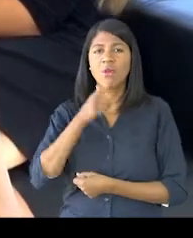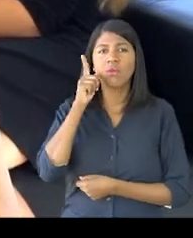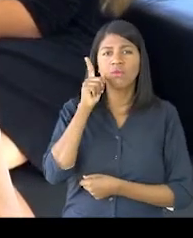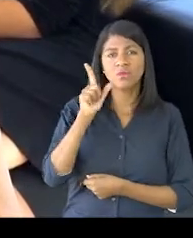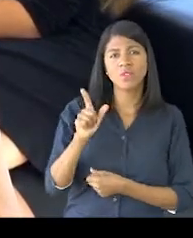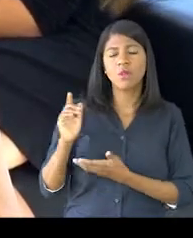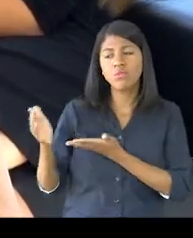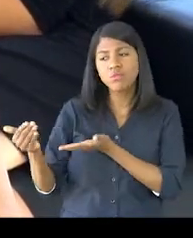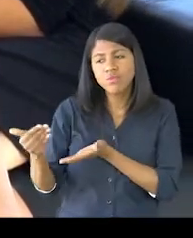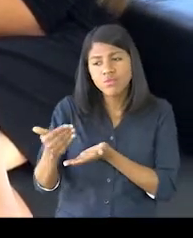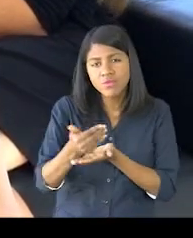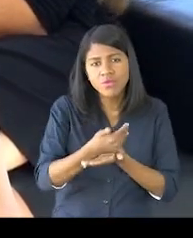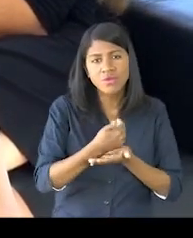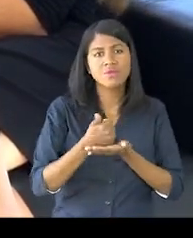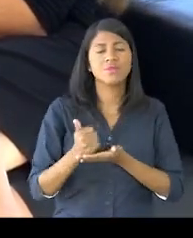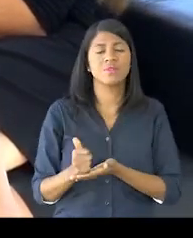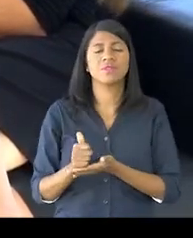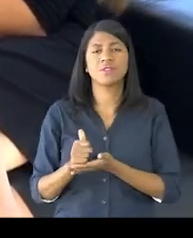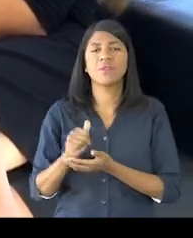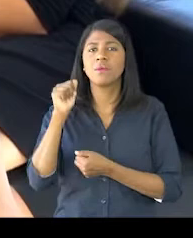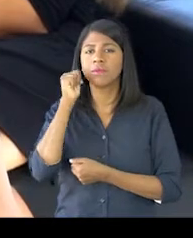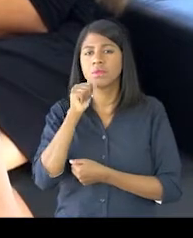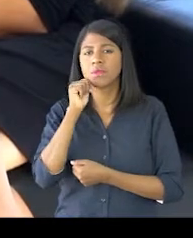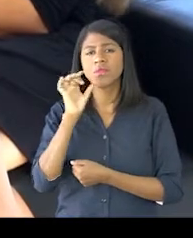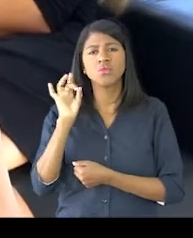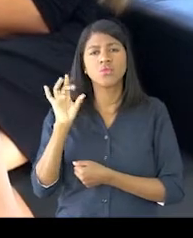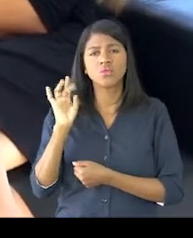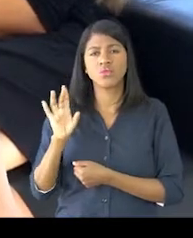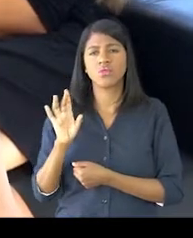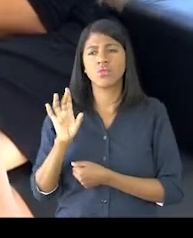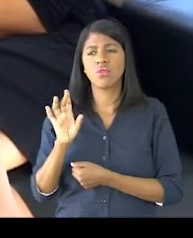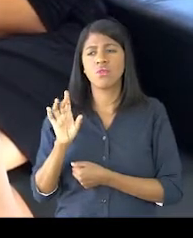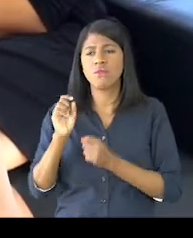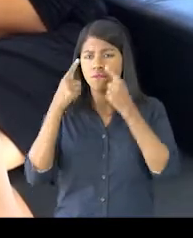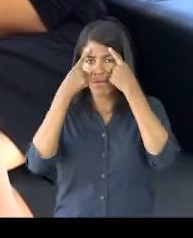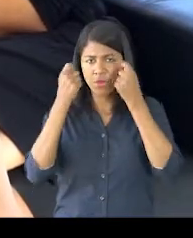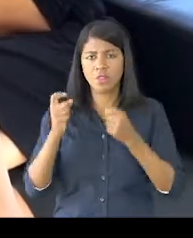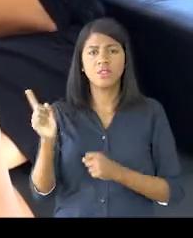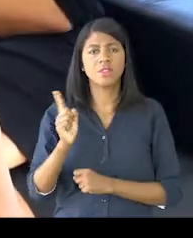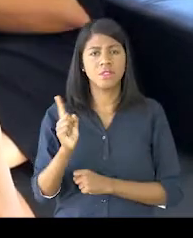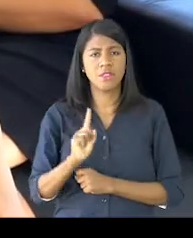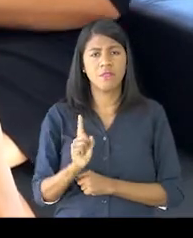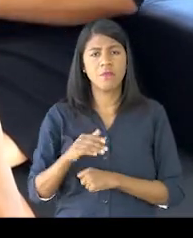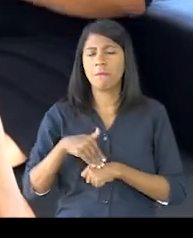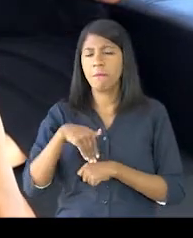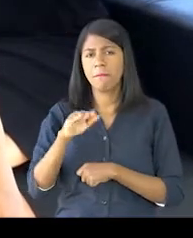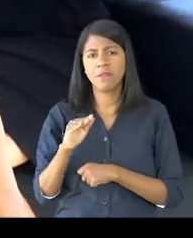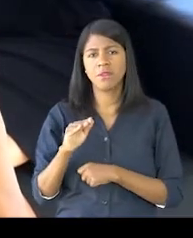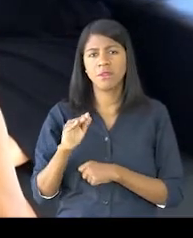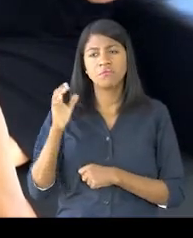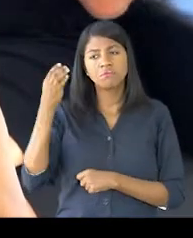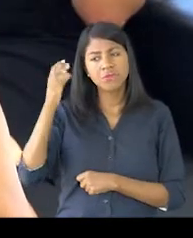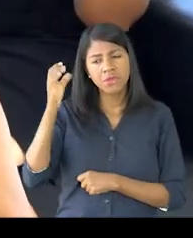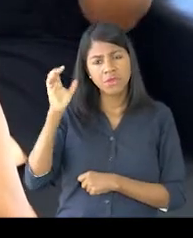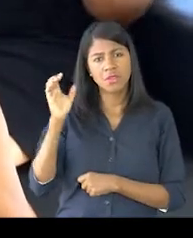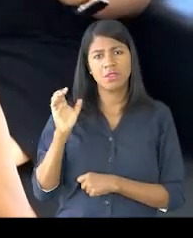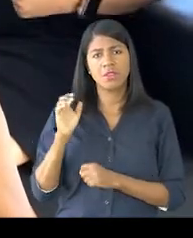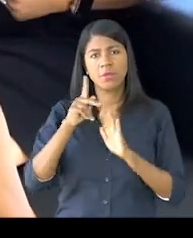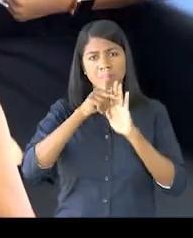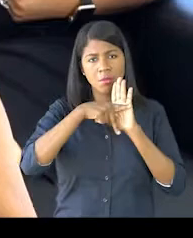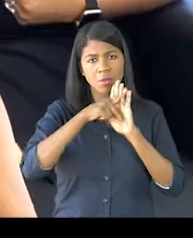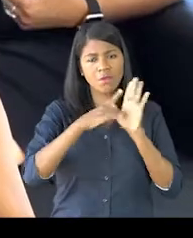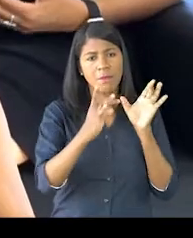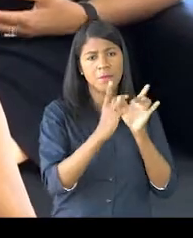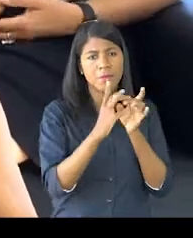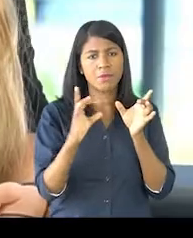vamos à prática. Uma prática, eu sei que você tem muitas ações, a secretaria, a sua equipe planejou isso e tem muitas